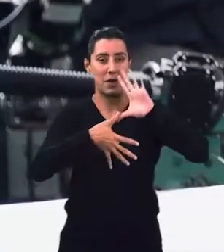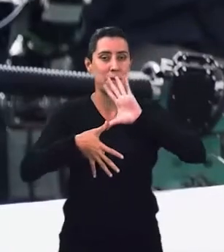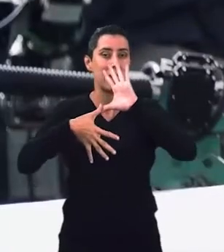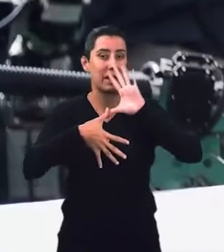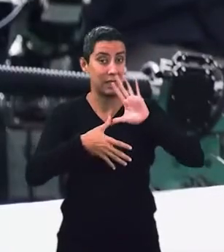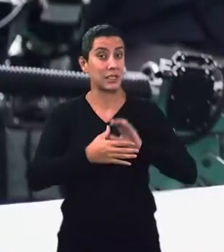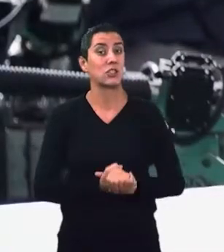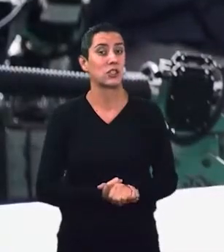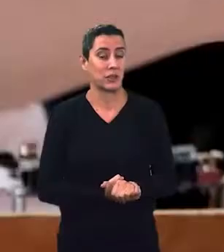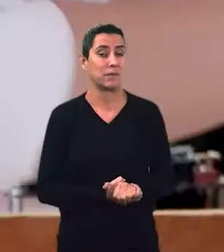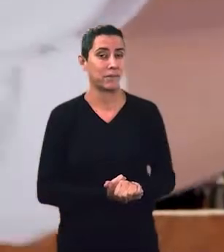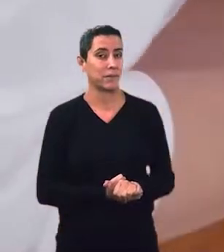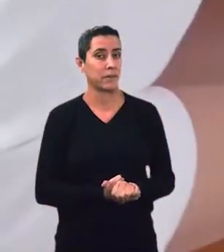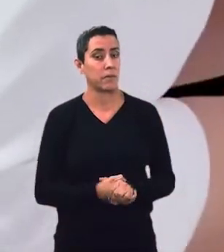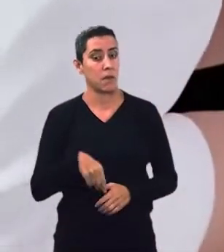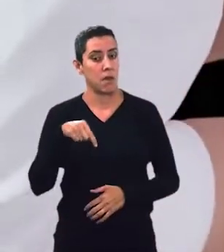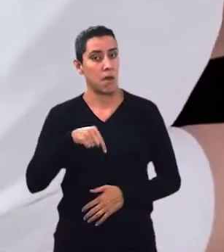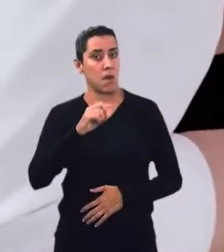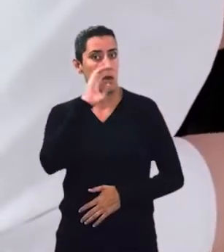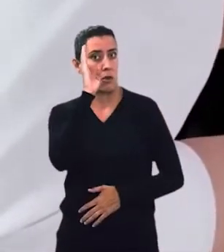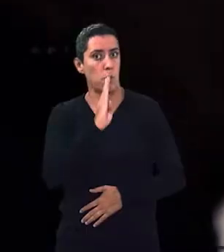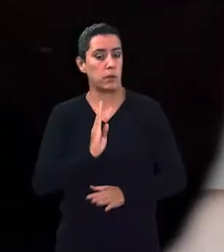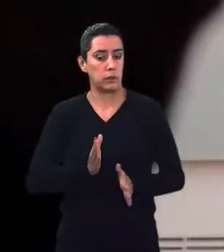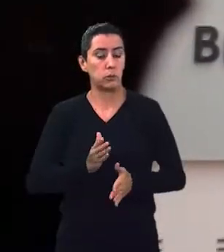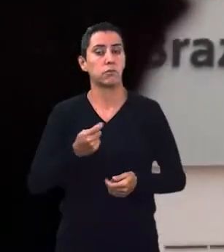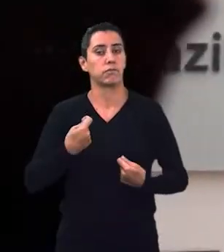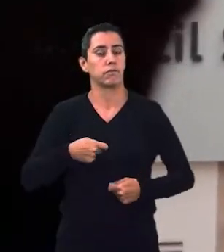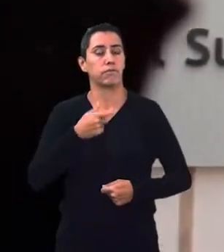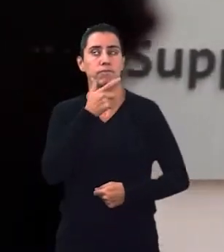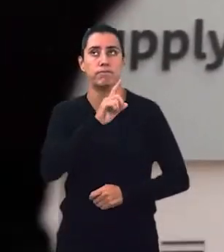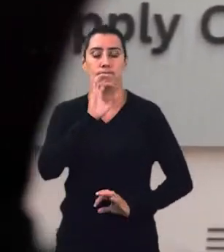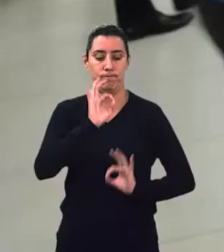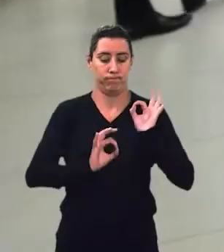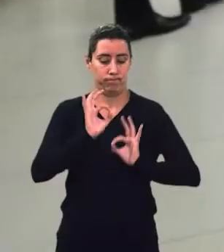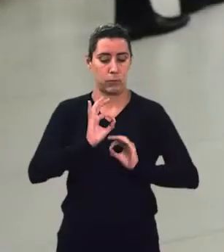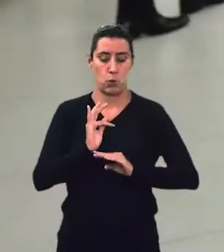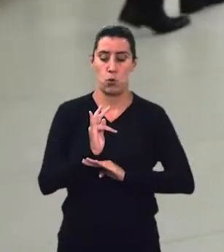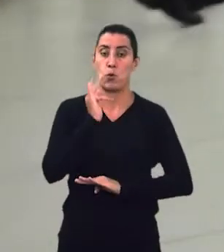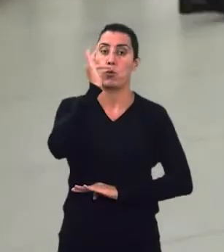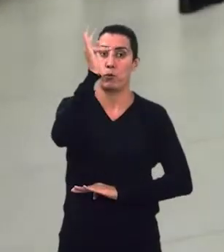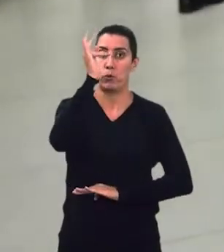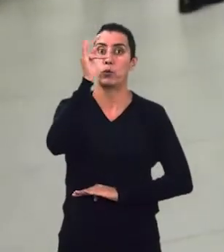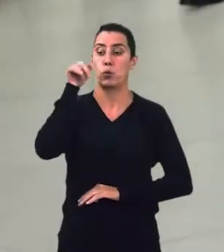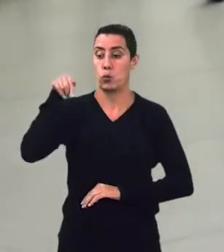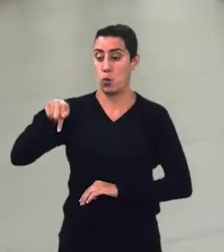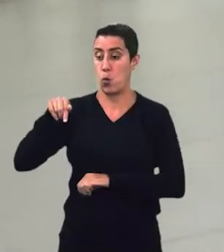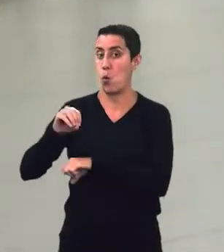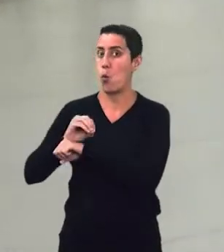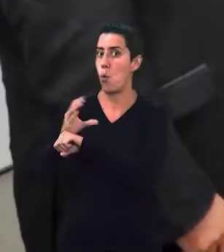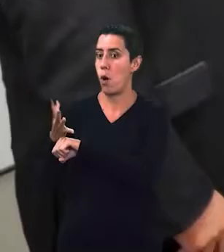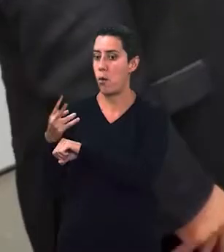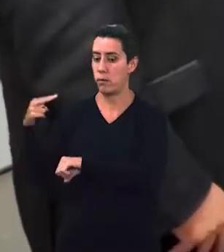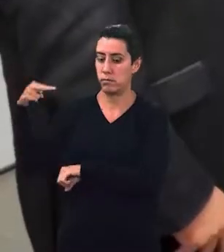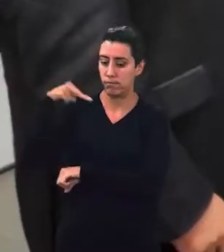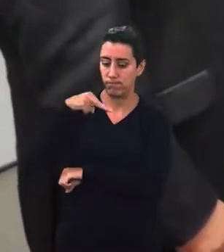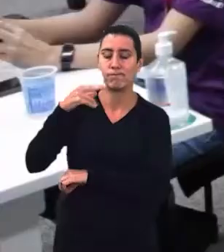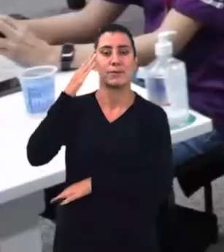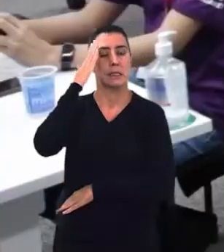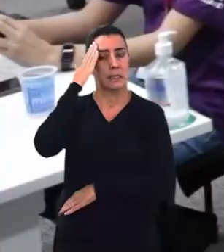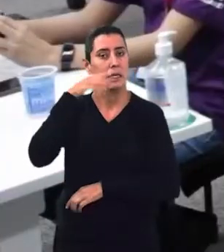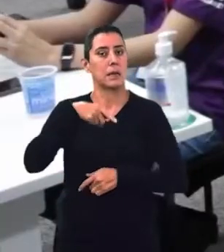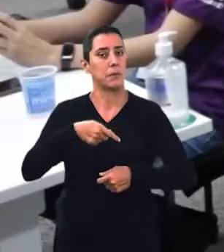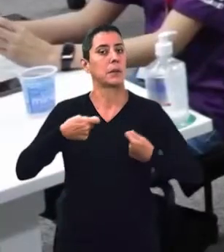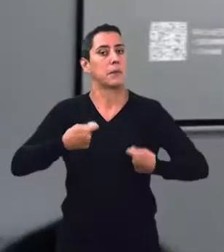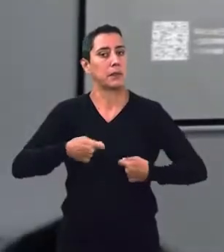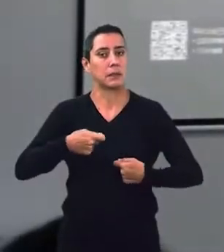O país precisa se preparar para a alta demanda por talentos qualificados. A Huawei sempre esteve atenta a esta necessidade e